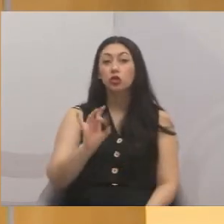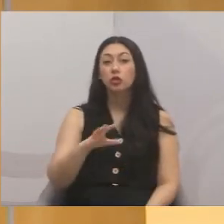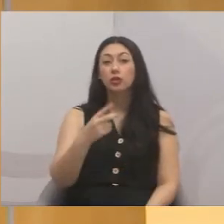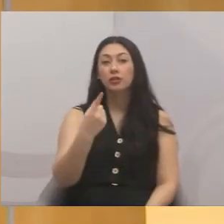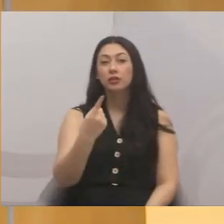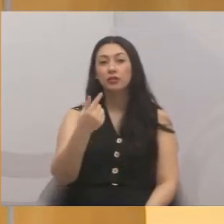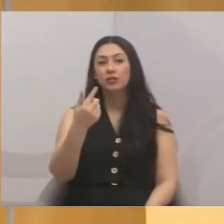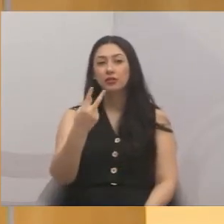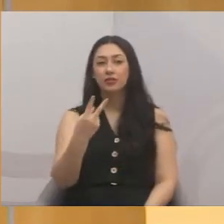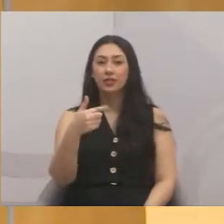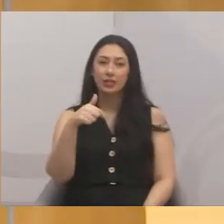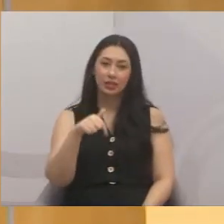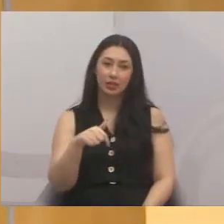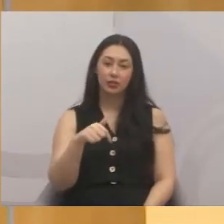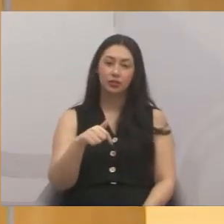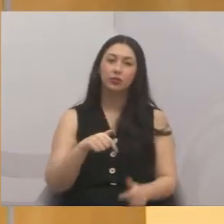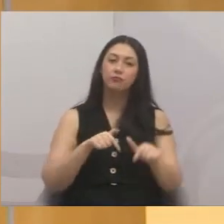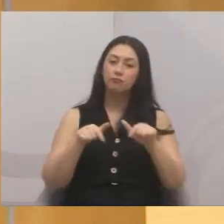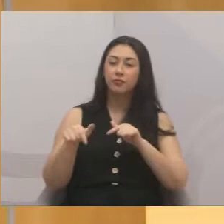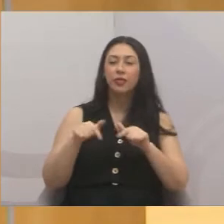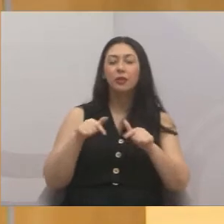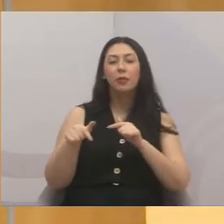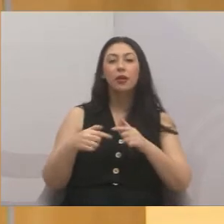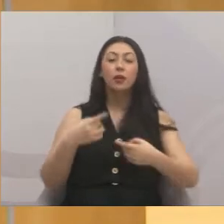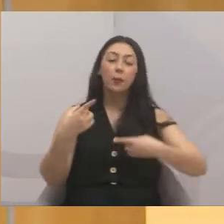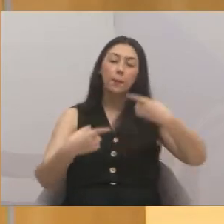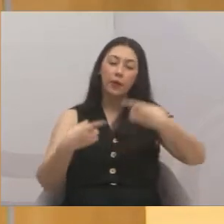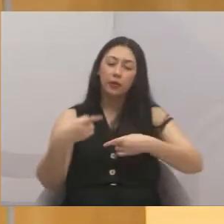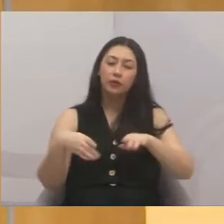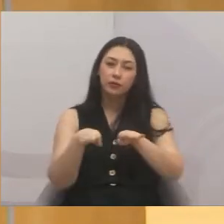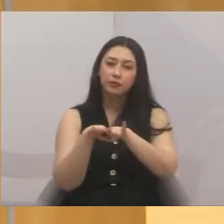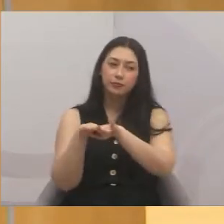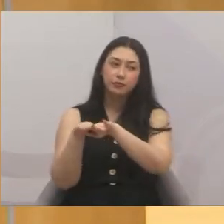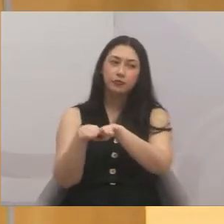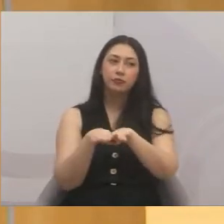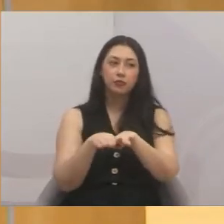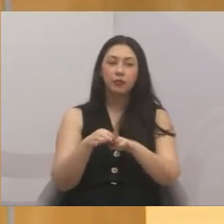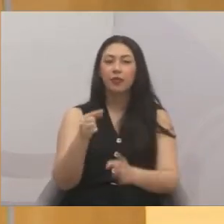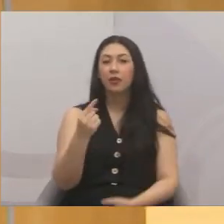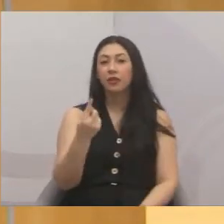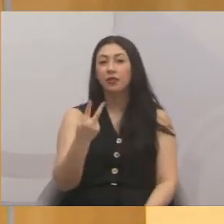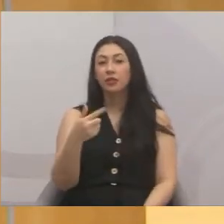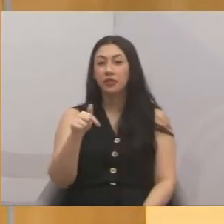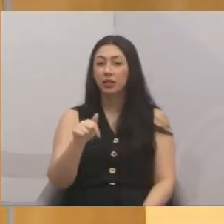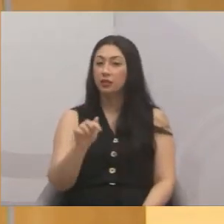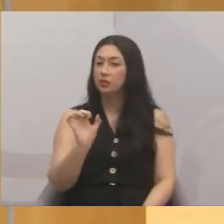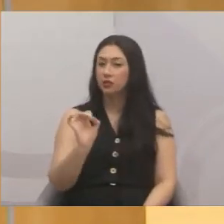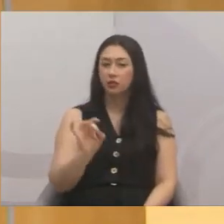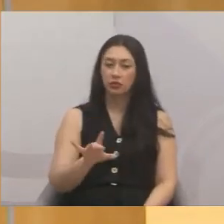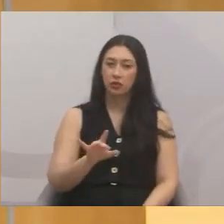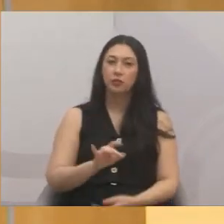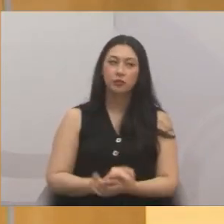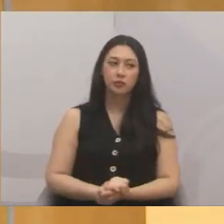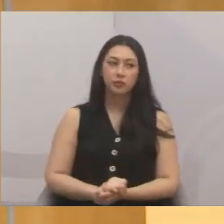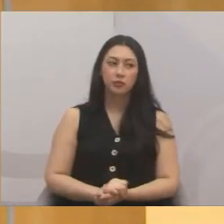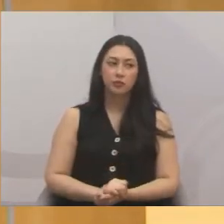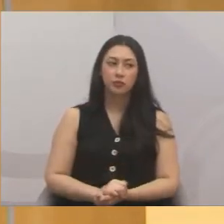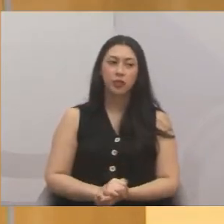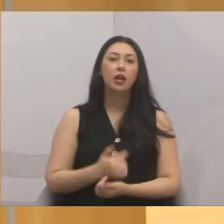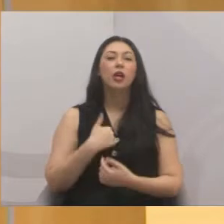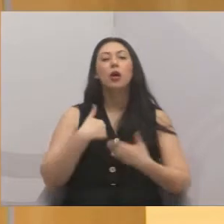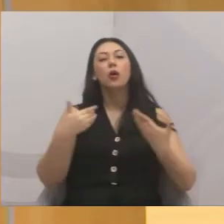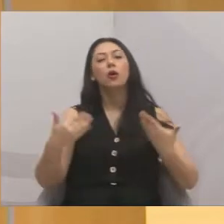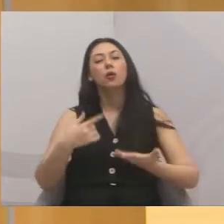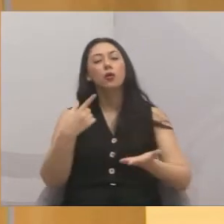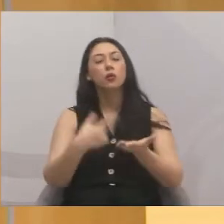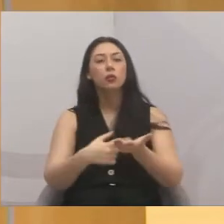127 municípios trabalham políticas de igualdade. 127 municípios. E eu assumo aqui um